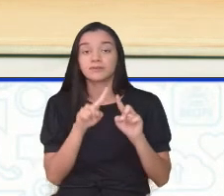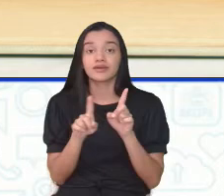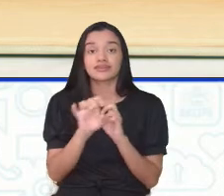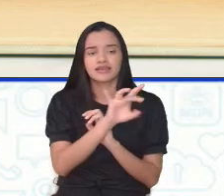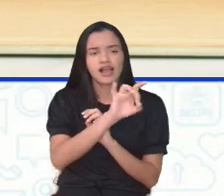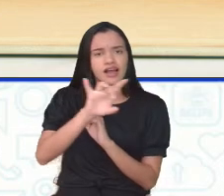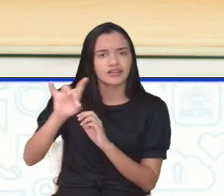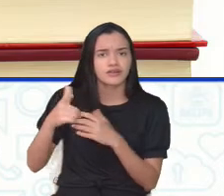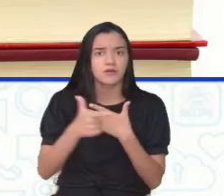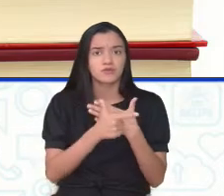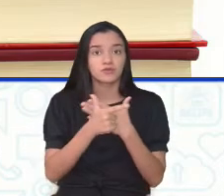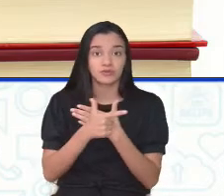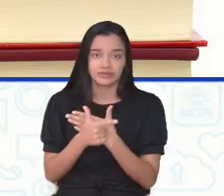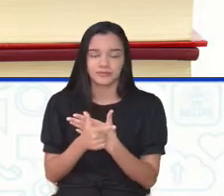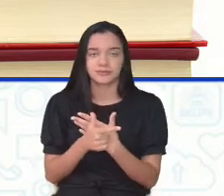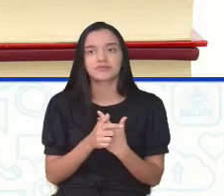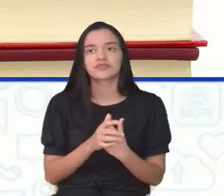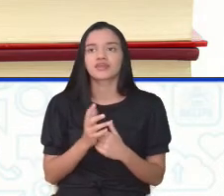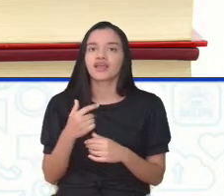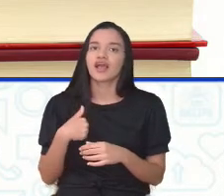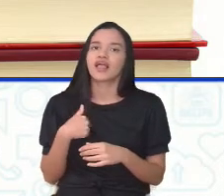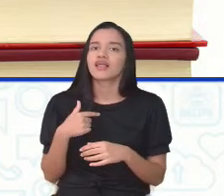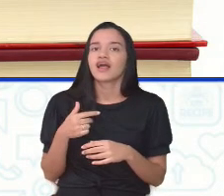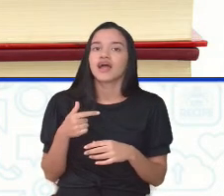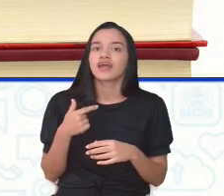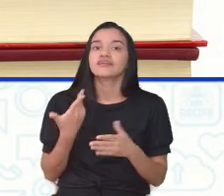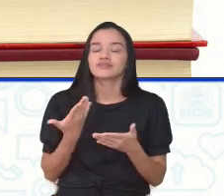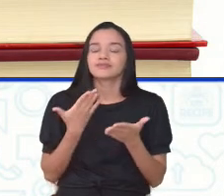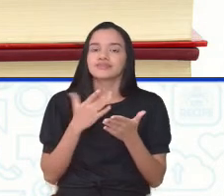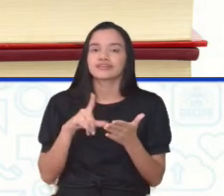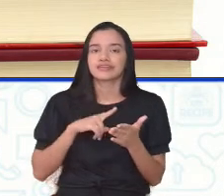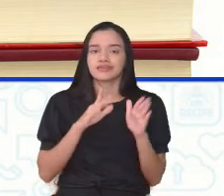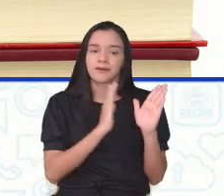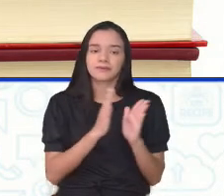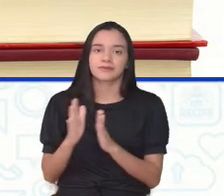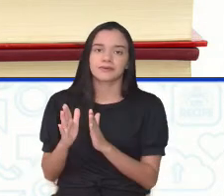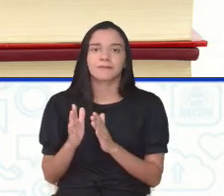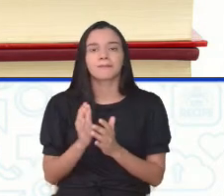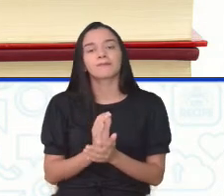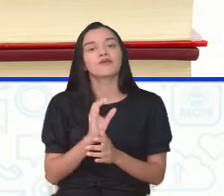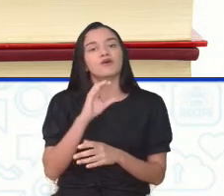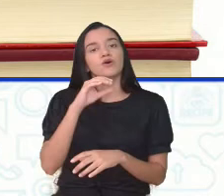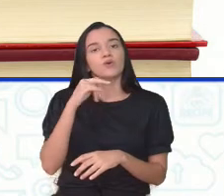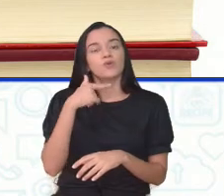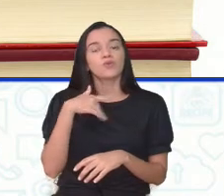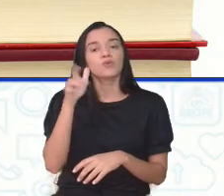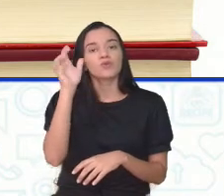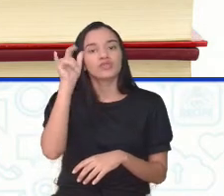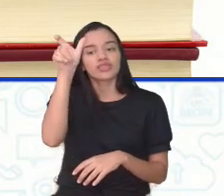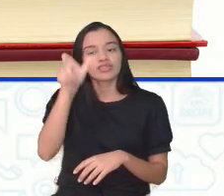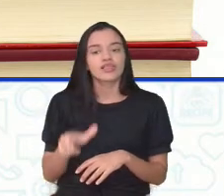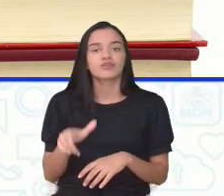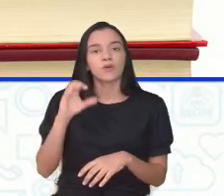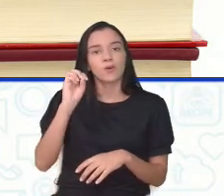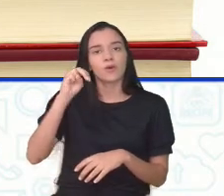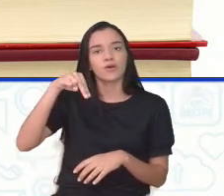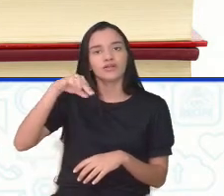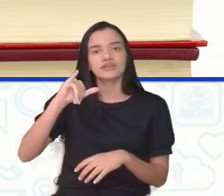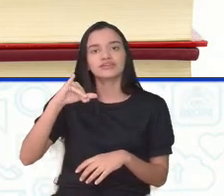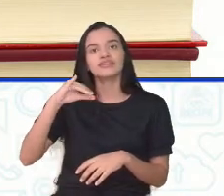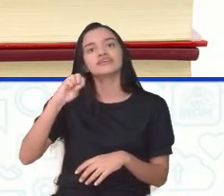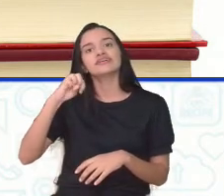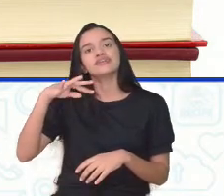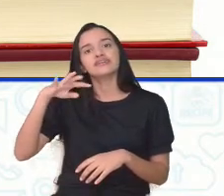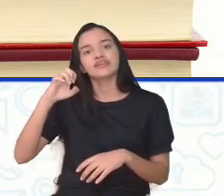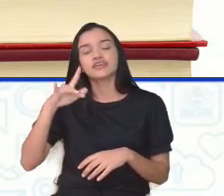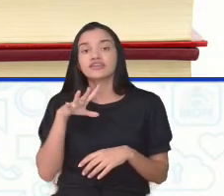um tem uma funcionalidade. Deixa eu ver se eu coloquei na ordem, né? O narrador onisciente é aquele que conhece toda a história